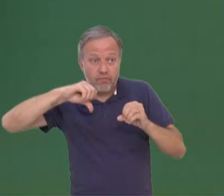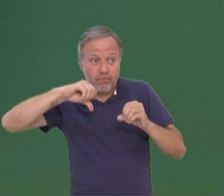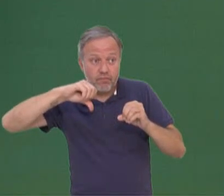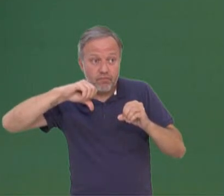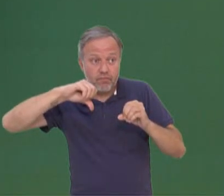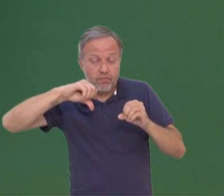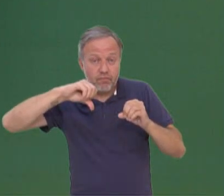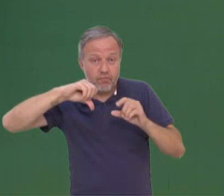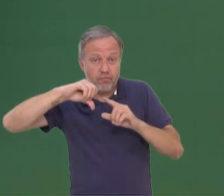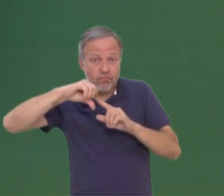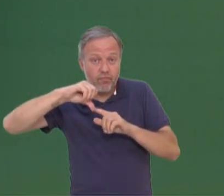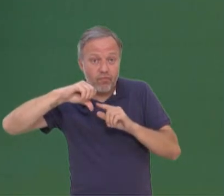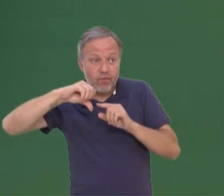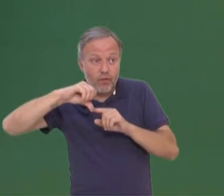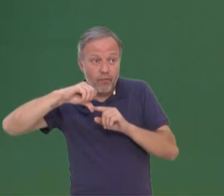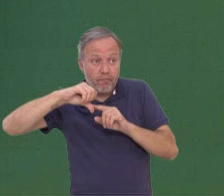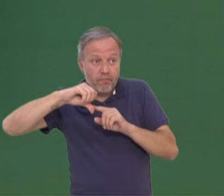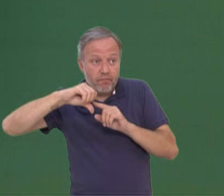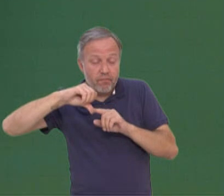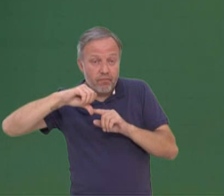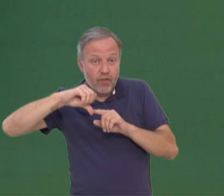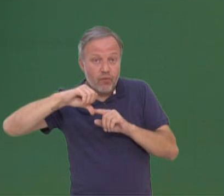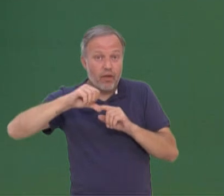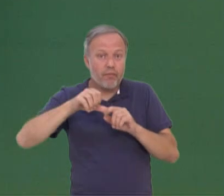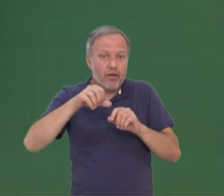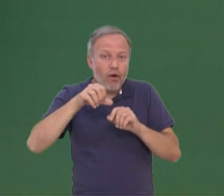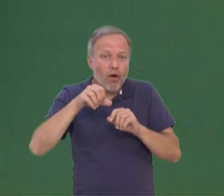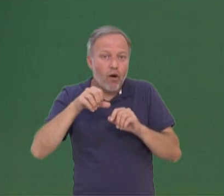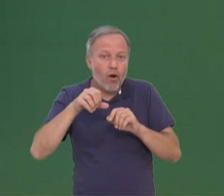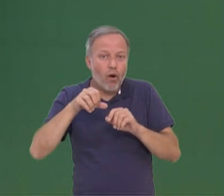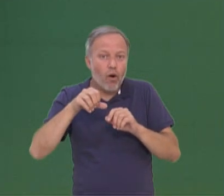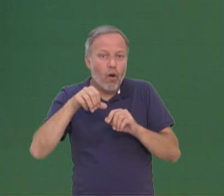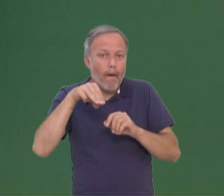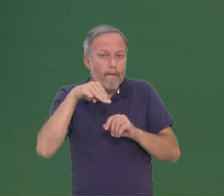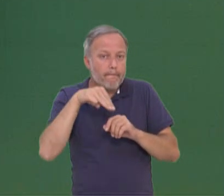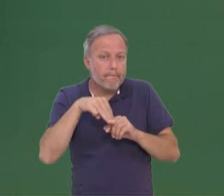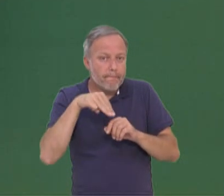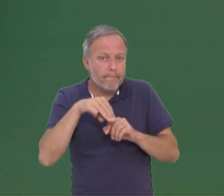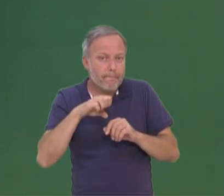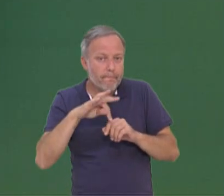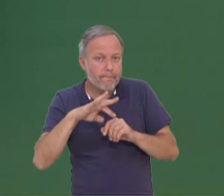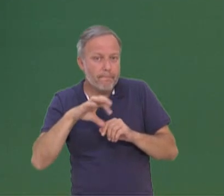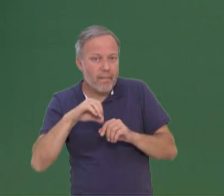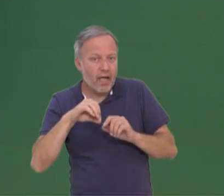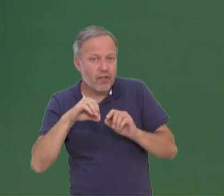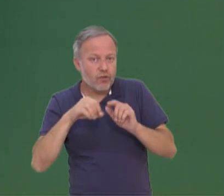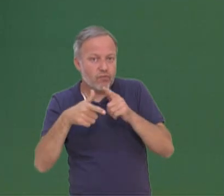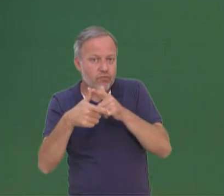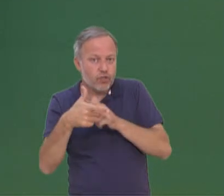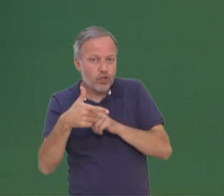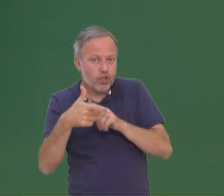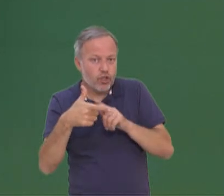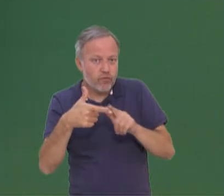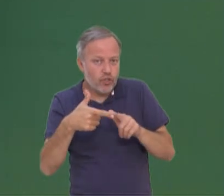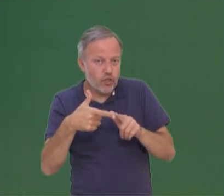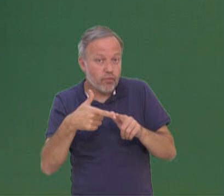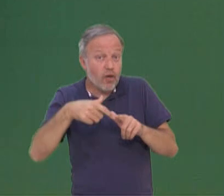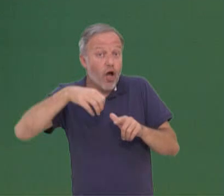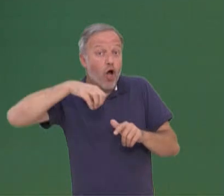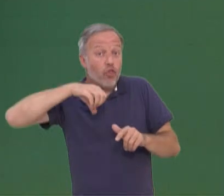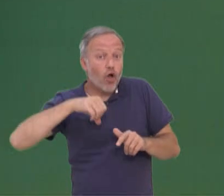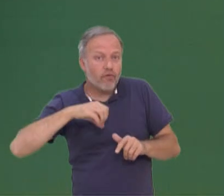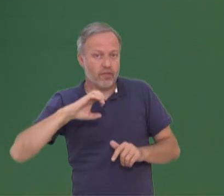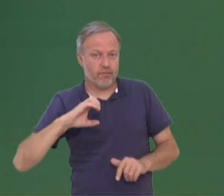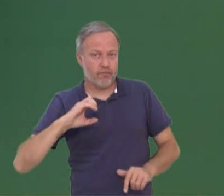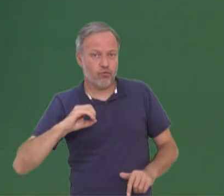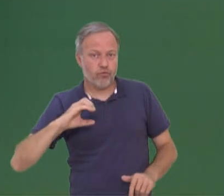dividido por um número que tem 9 zeros depois do 1. Ou seja, ela é o